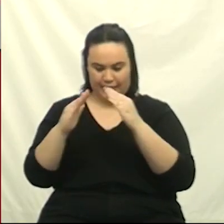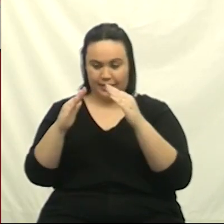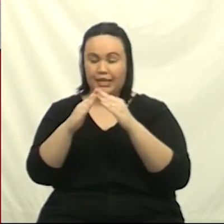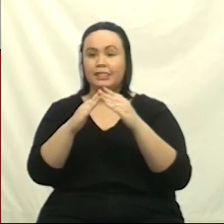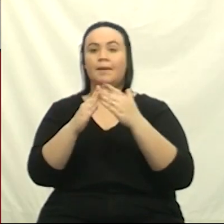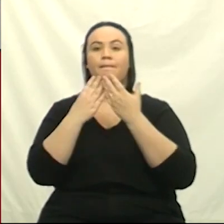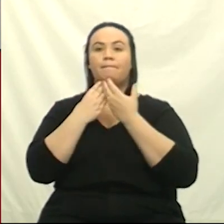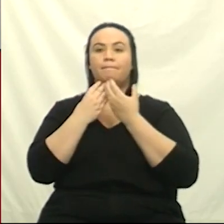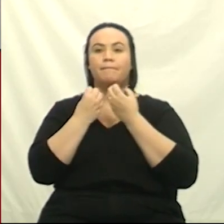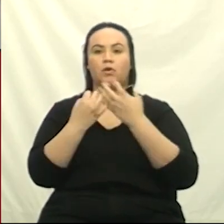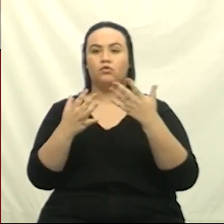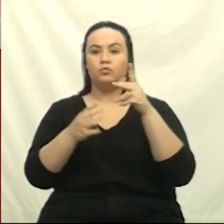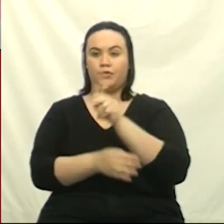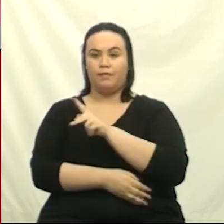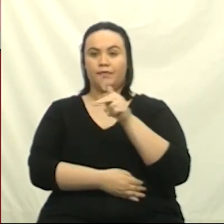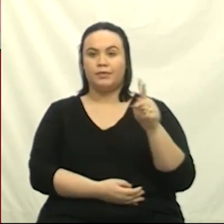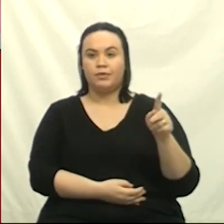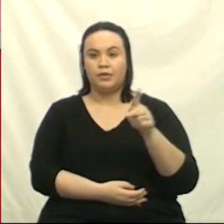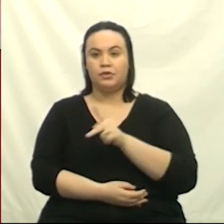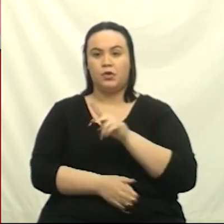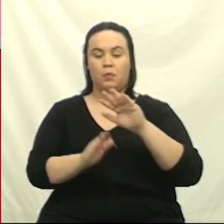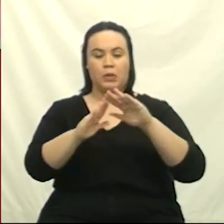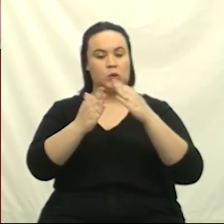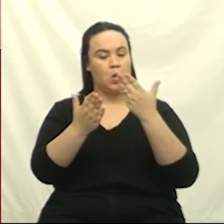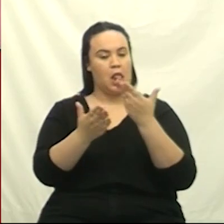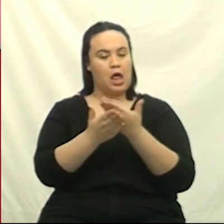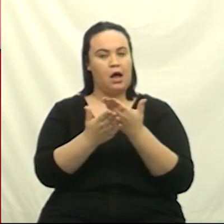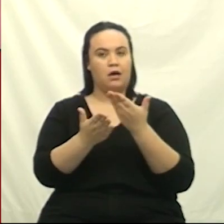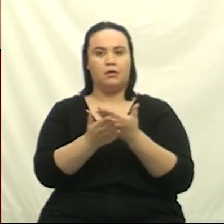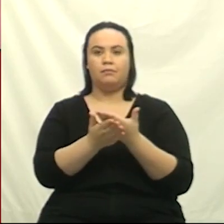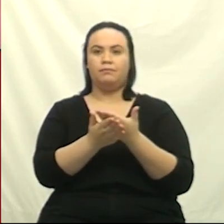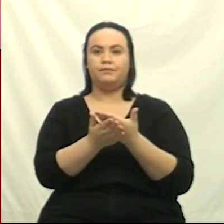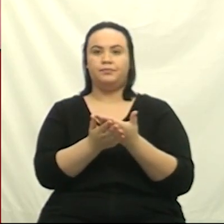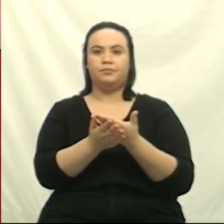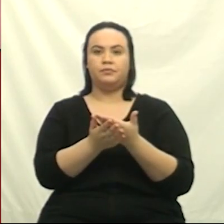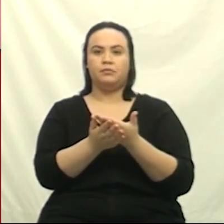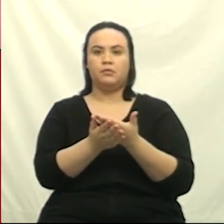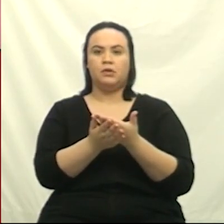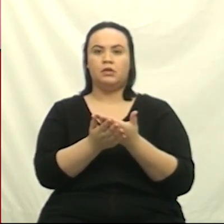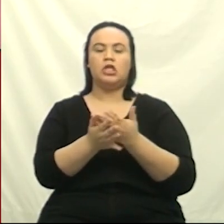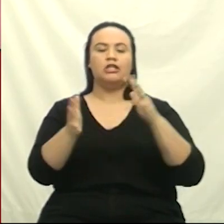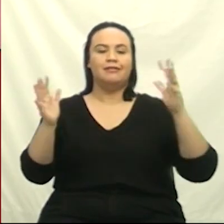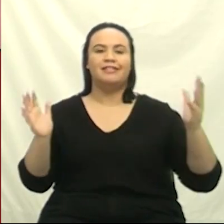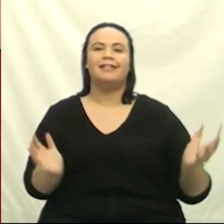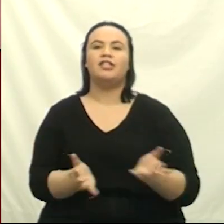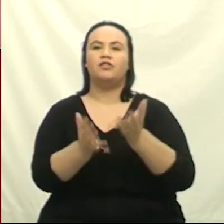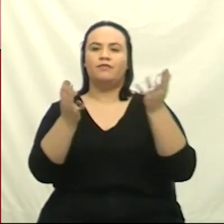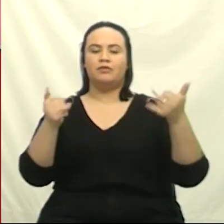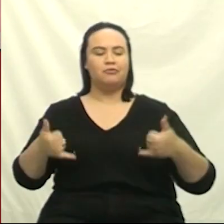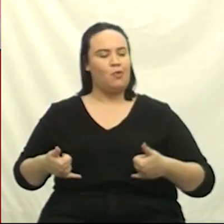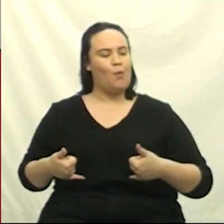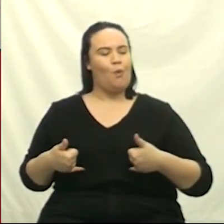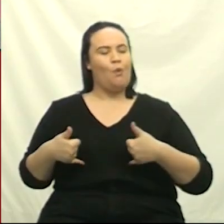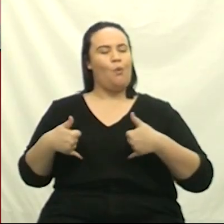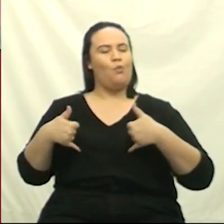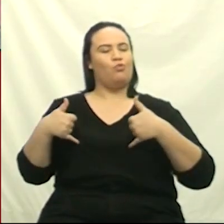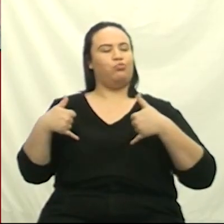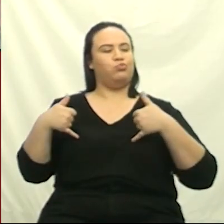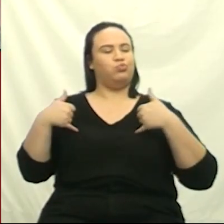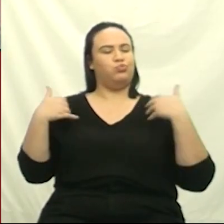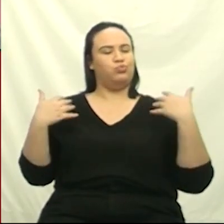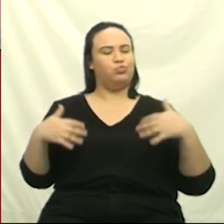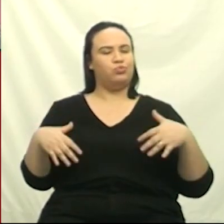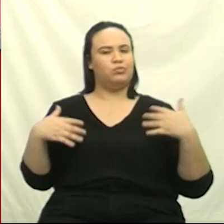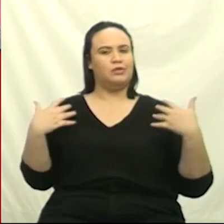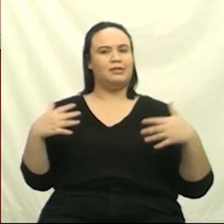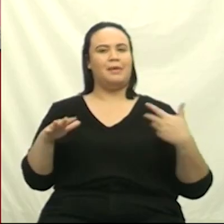professores tem um colégio uma escola que a qual nos orgulha orgulha muito temos